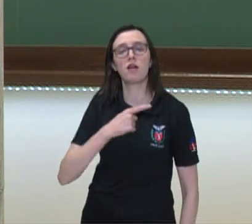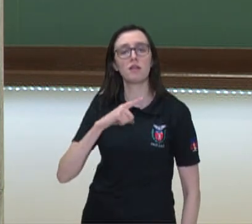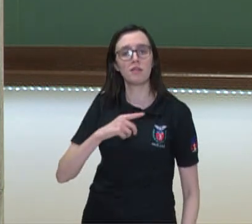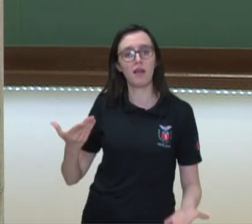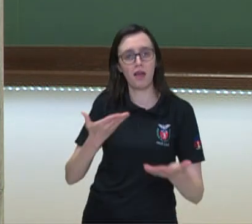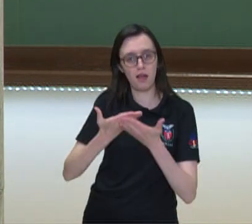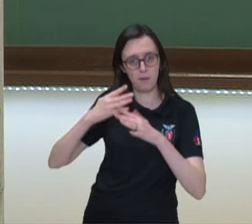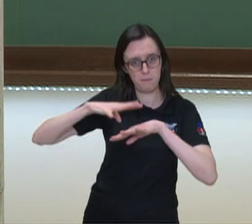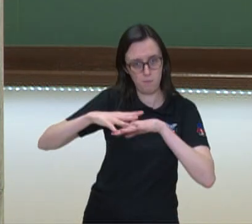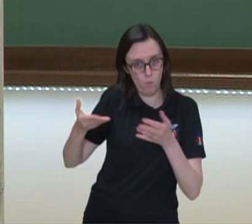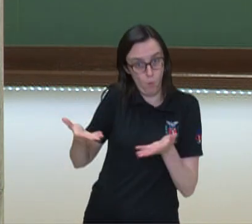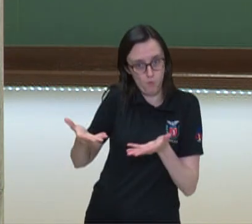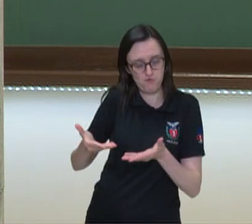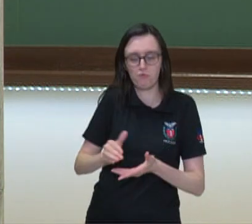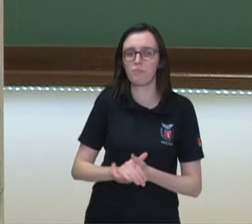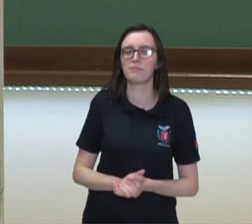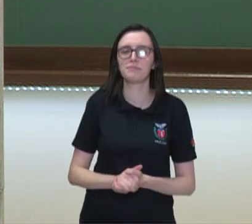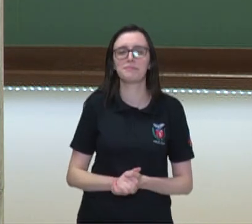hoje.